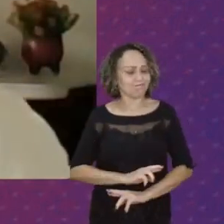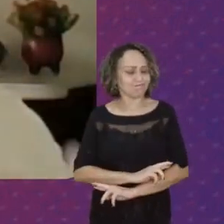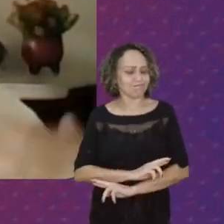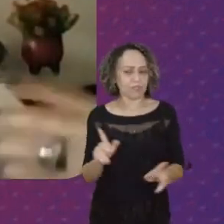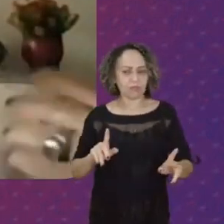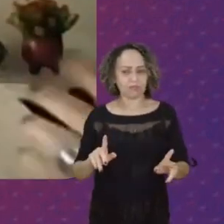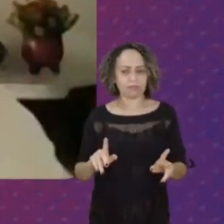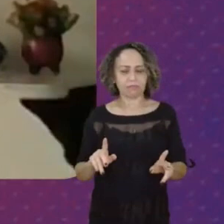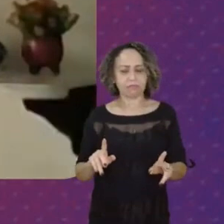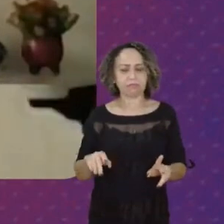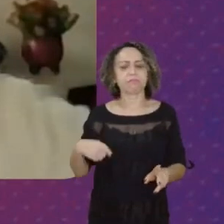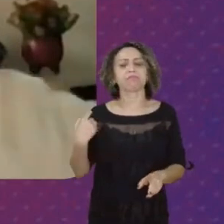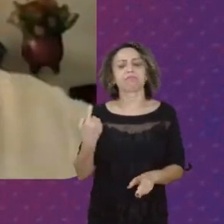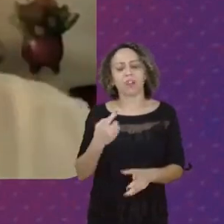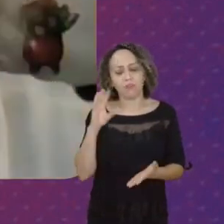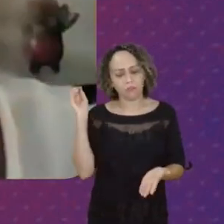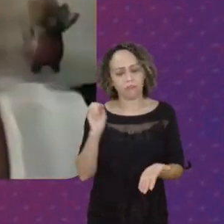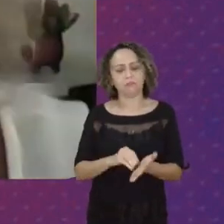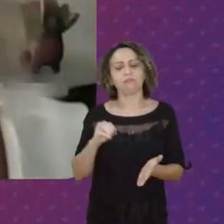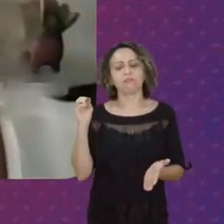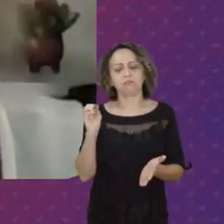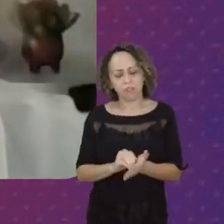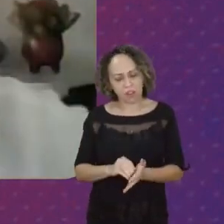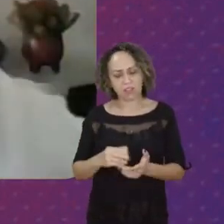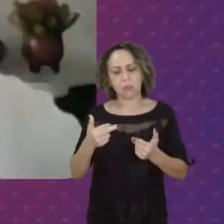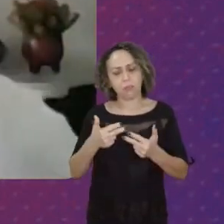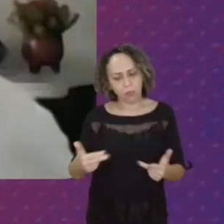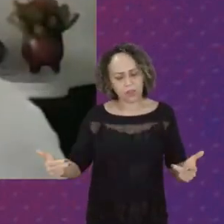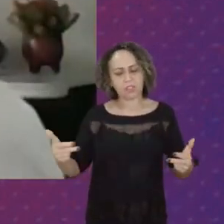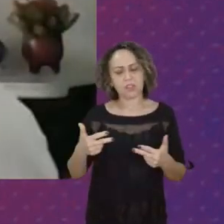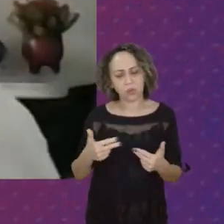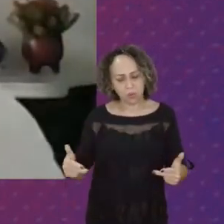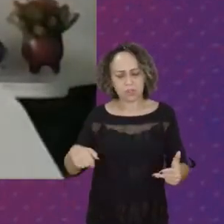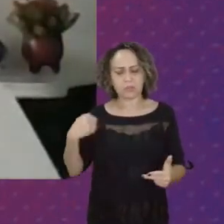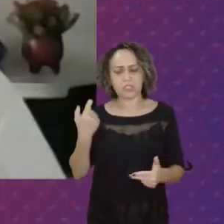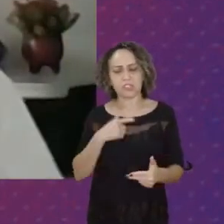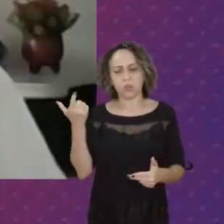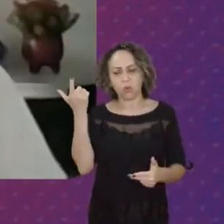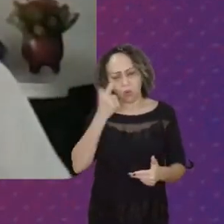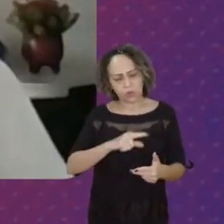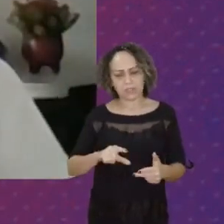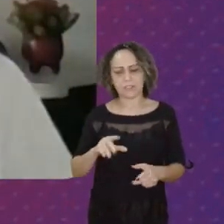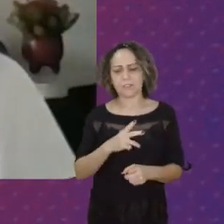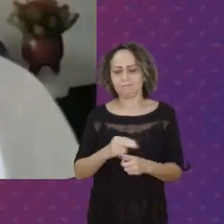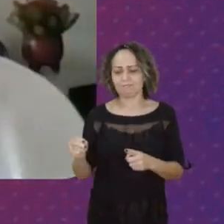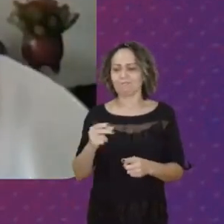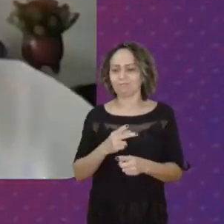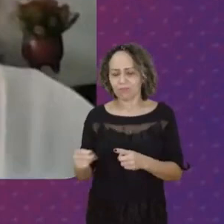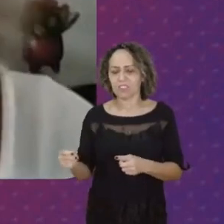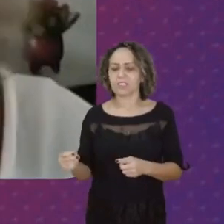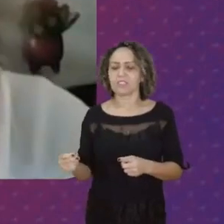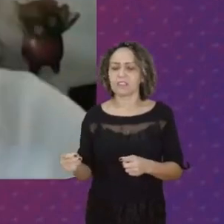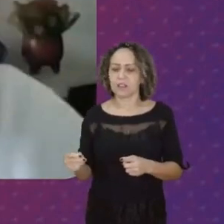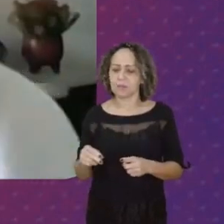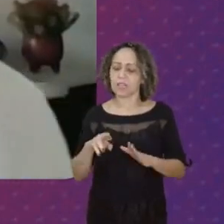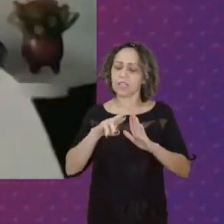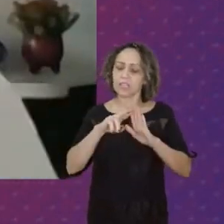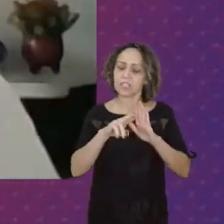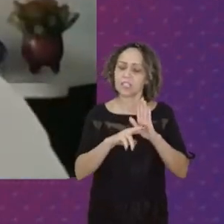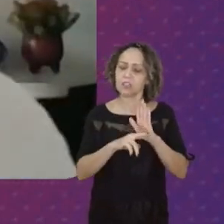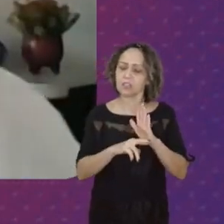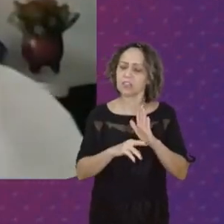Não, ainda há muita luta para que essas resoluções, inclusive, elas sejam implementadas,